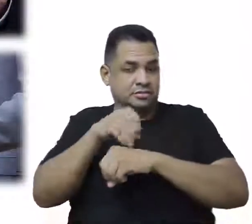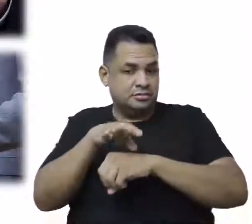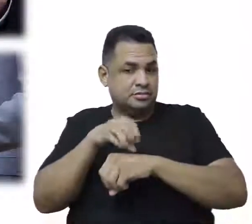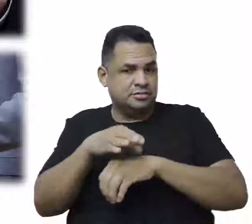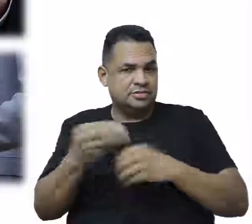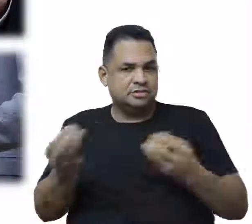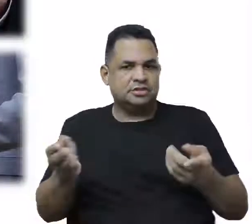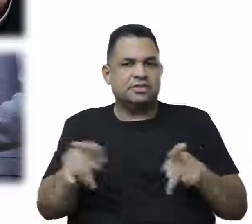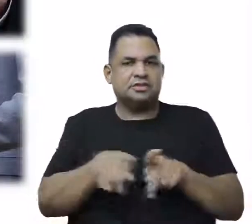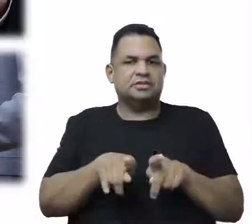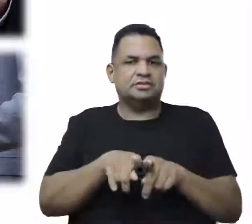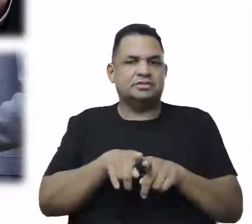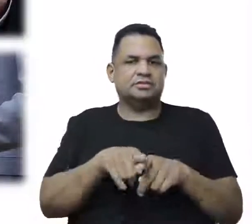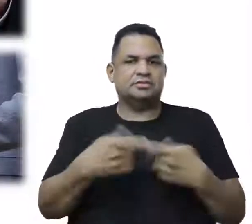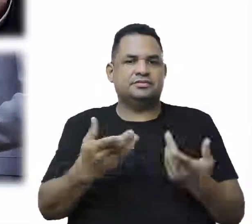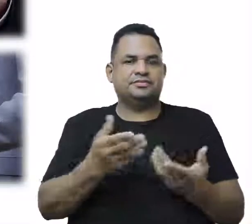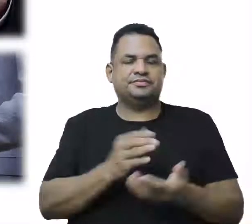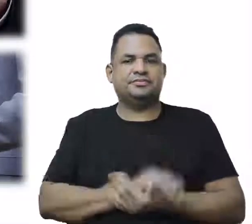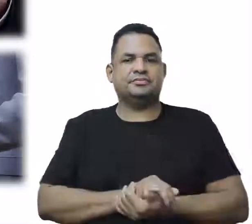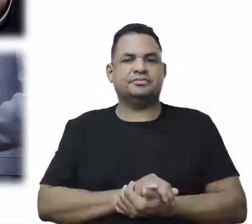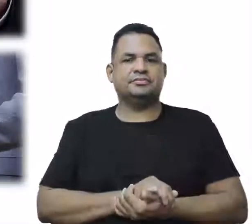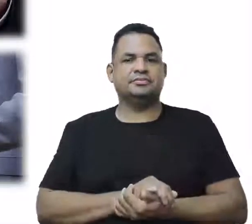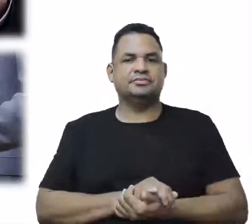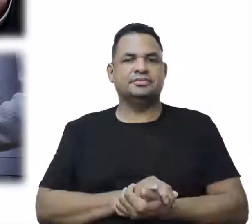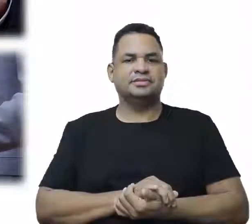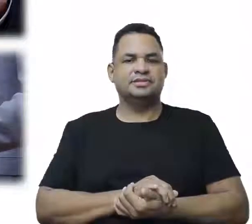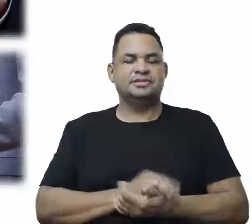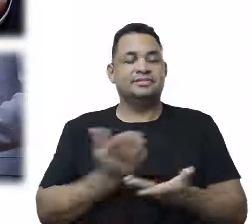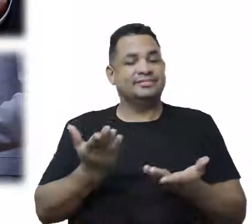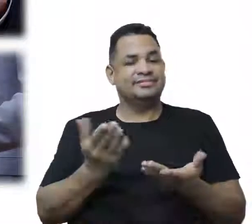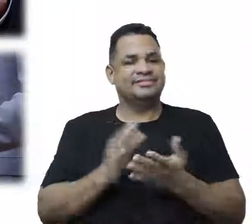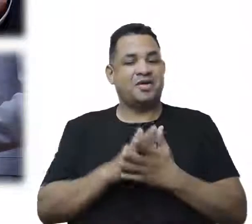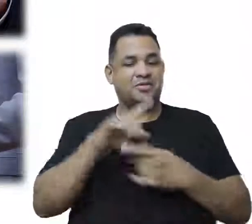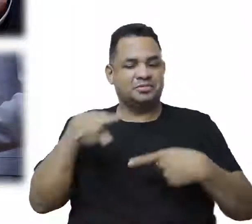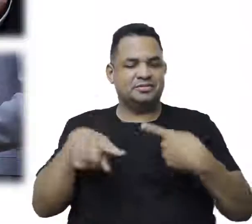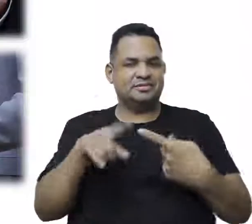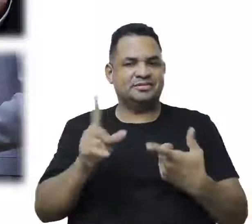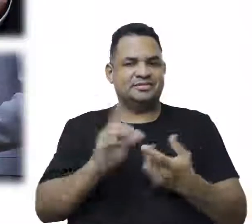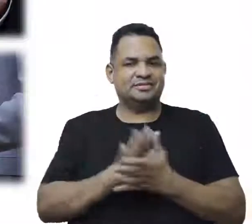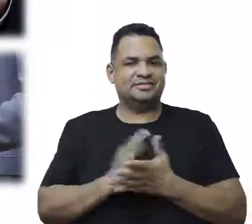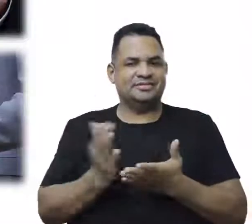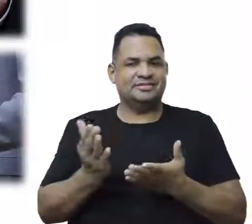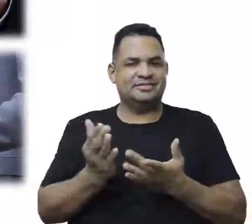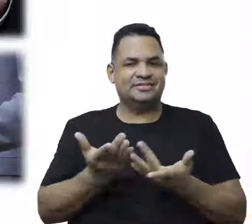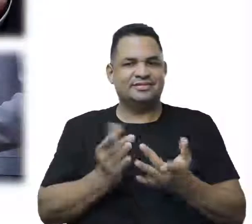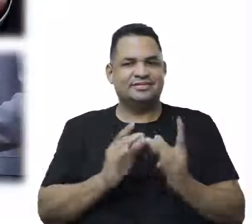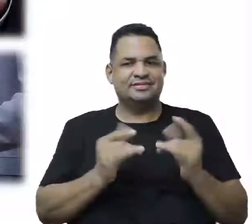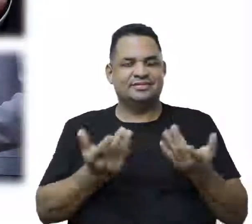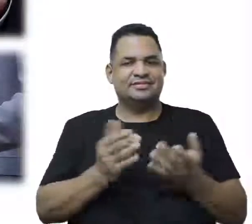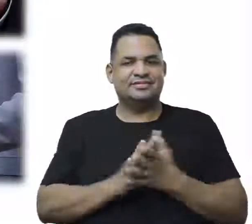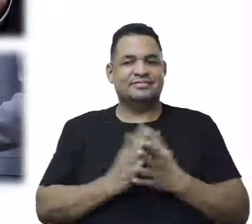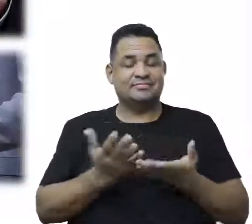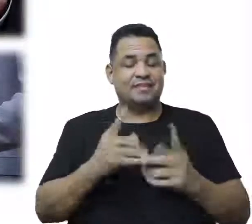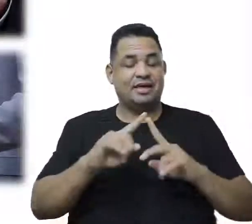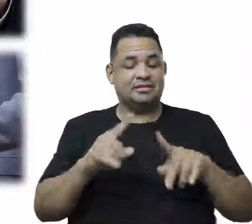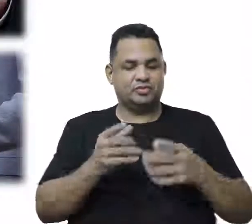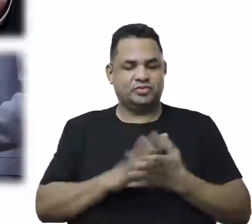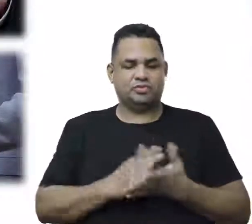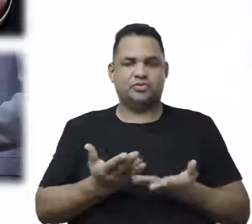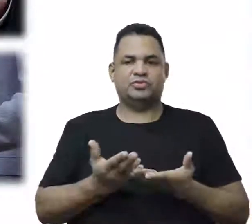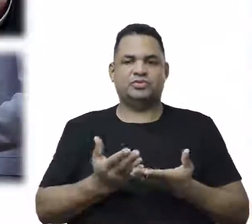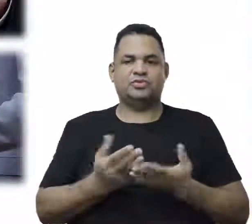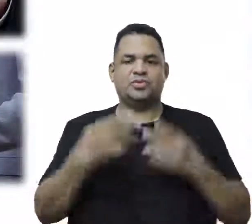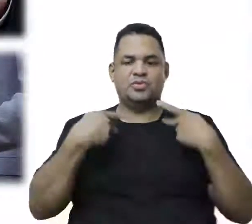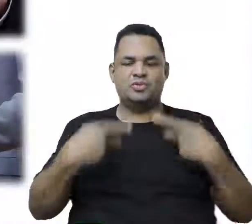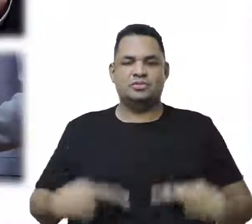a isso. É lógico que o nosso foco não é nem um relacionamento, mas serve é só também. para vocês verem como o corpo fala.